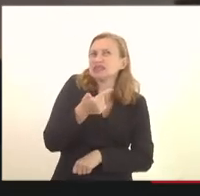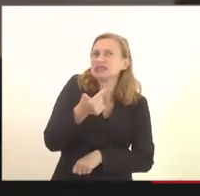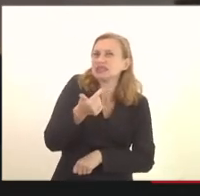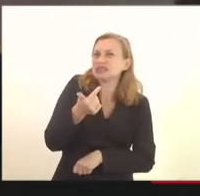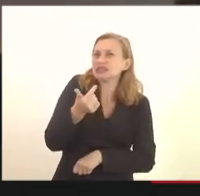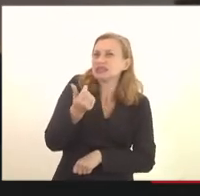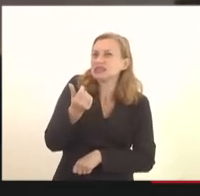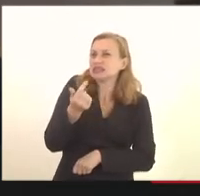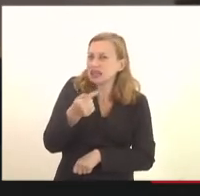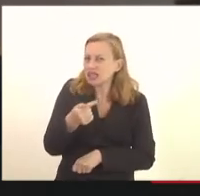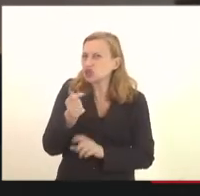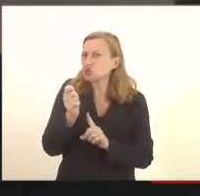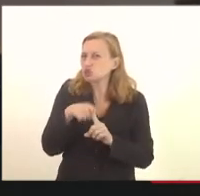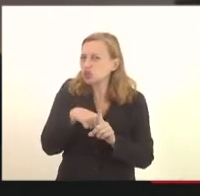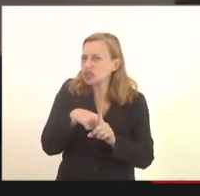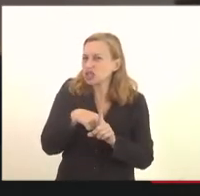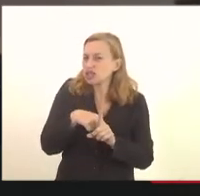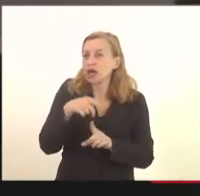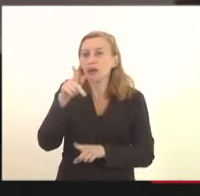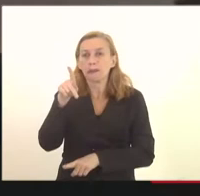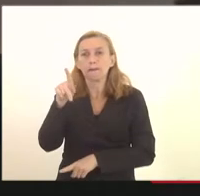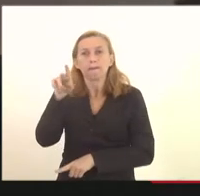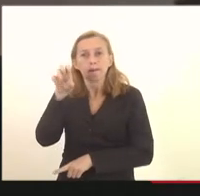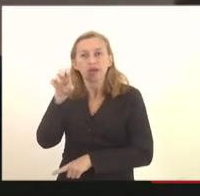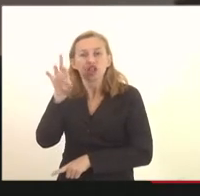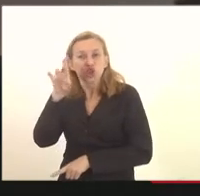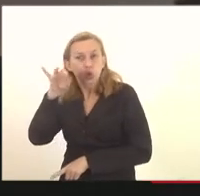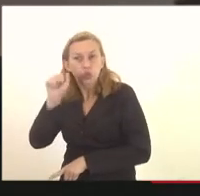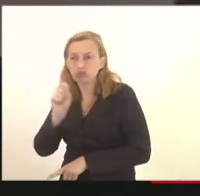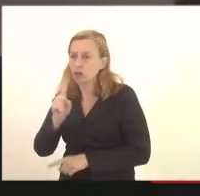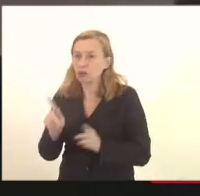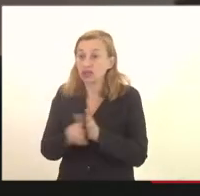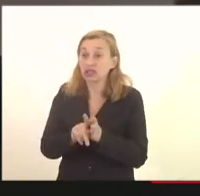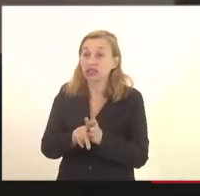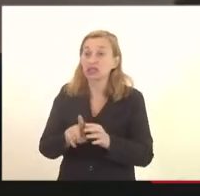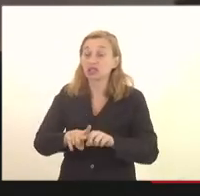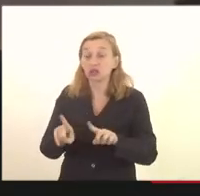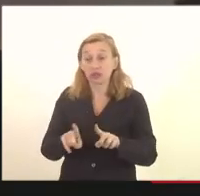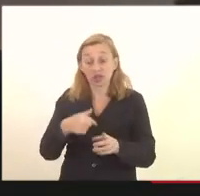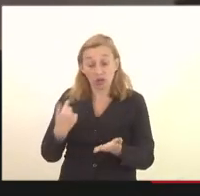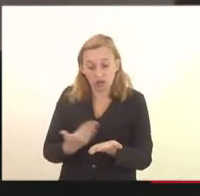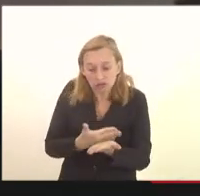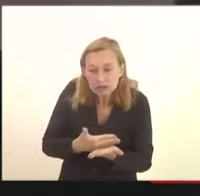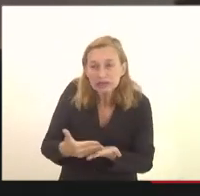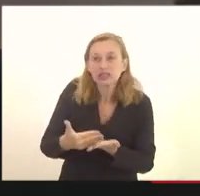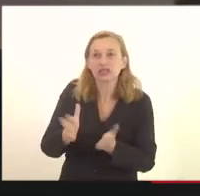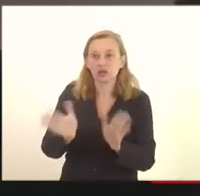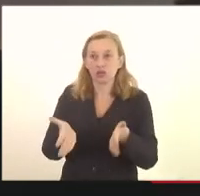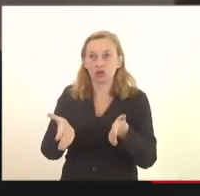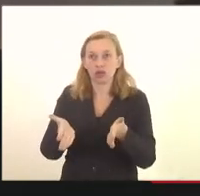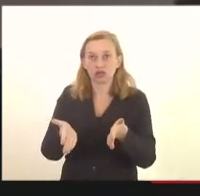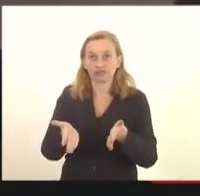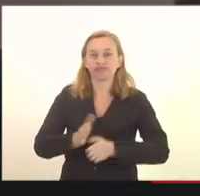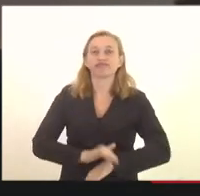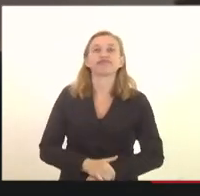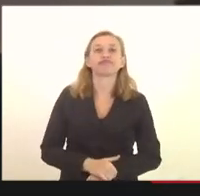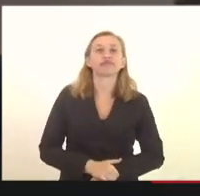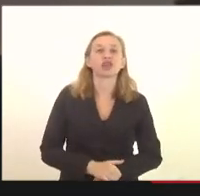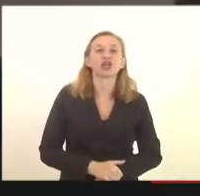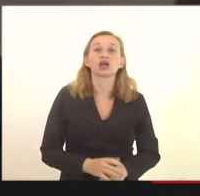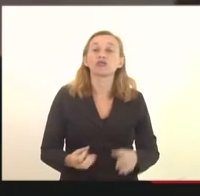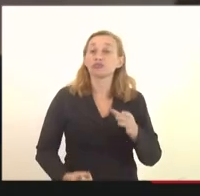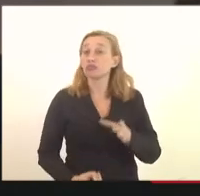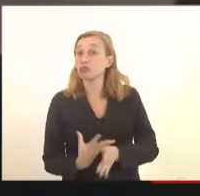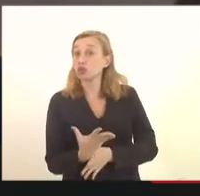talvez. A Petronas não fazia parte ainda, então nós estamos no estado muito inicial. Obviamente, essa produção